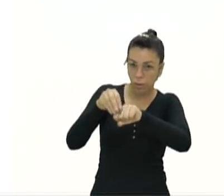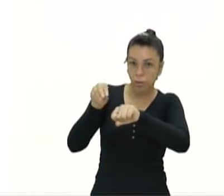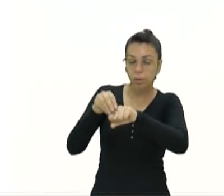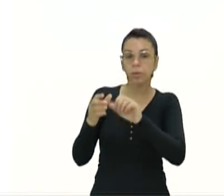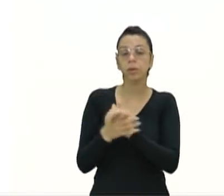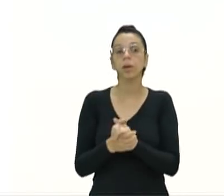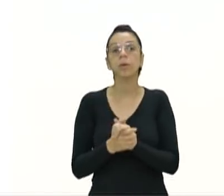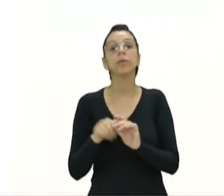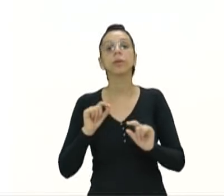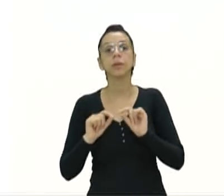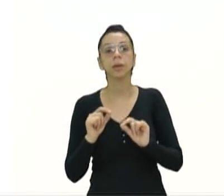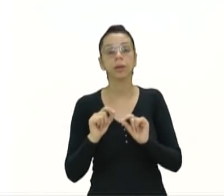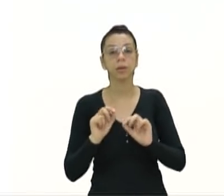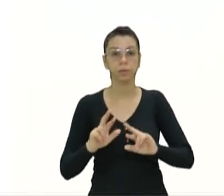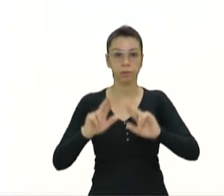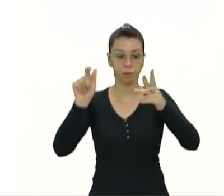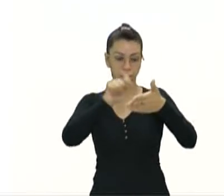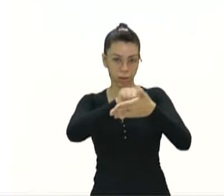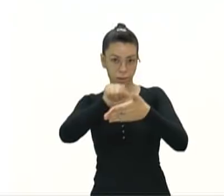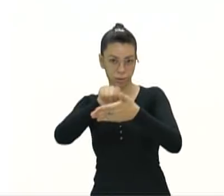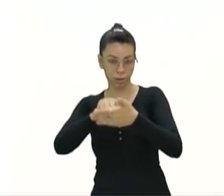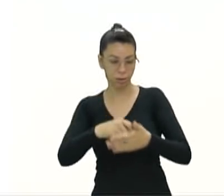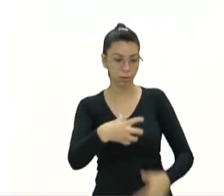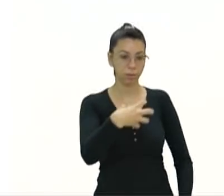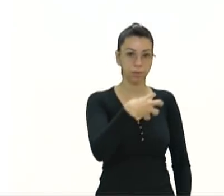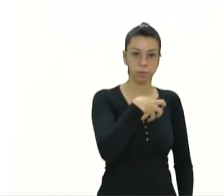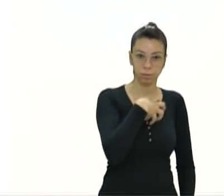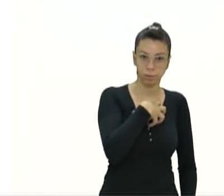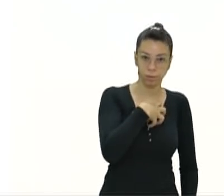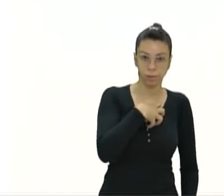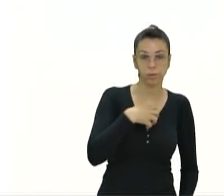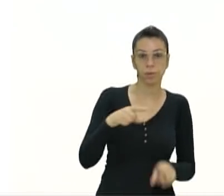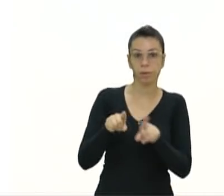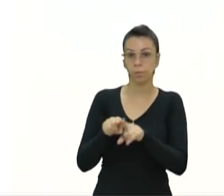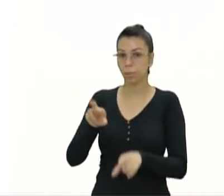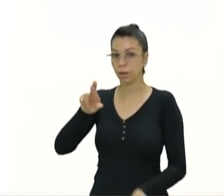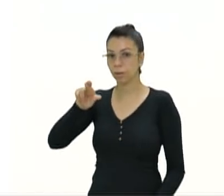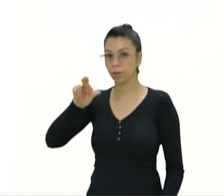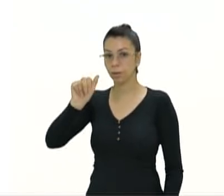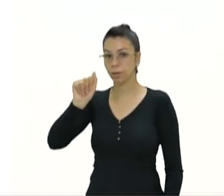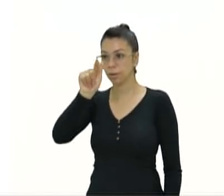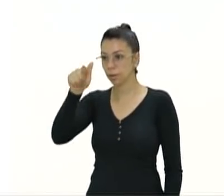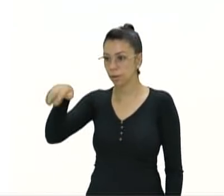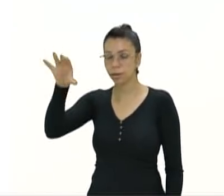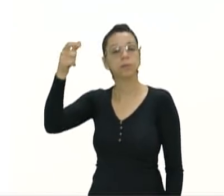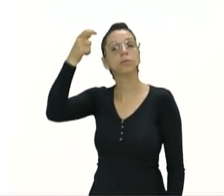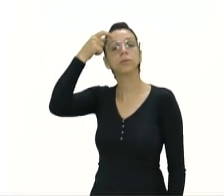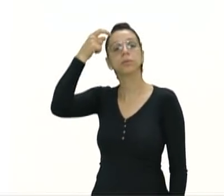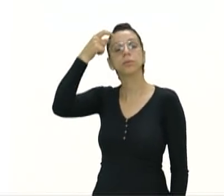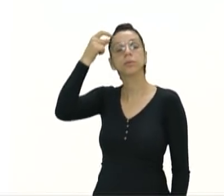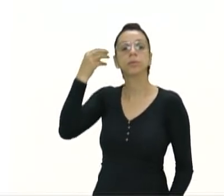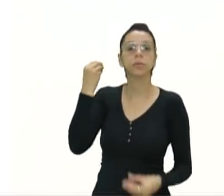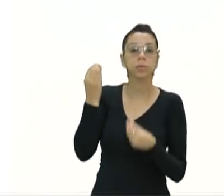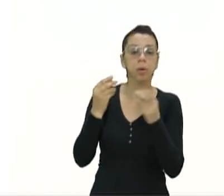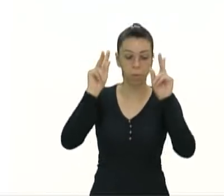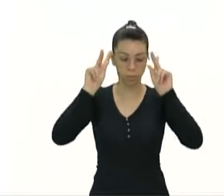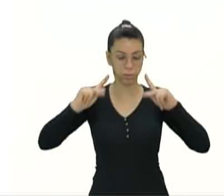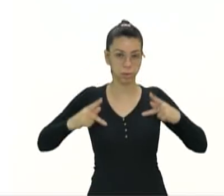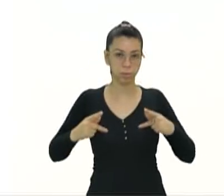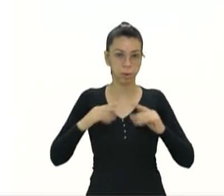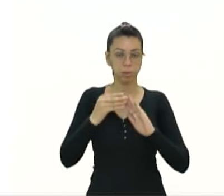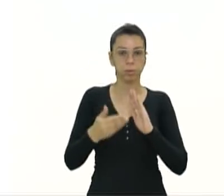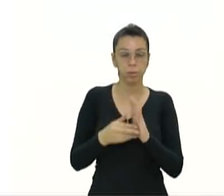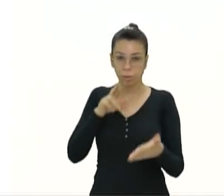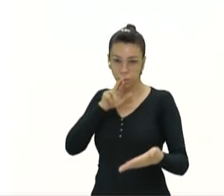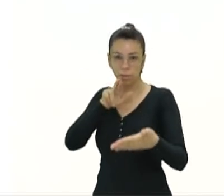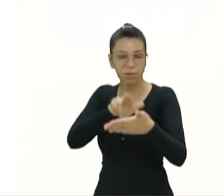entre razão e sentidos. Então, levando em consideração a sua razão e os seus sentidos, ou do ser humano como um todo,